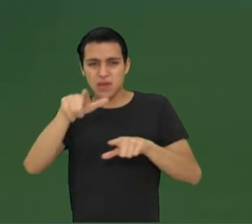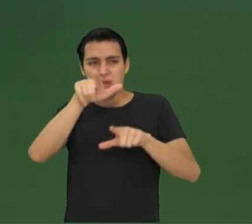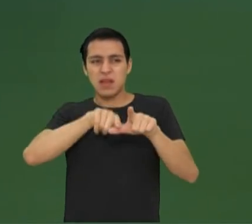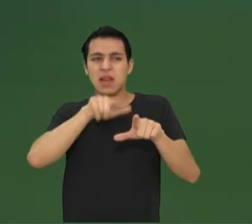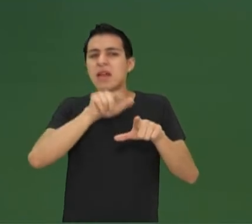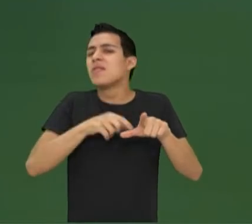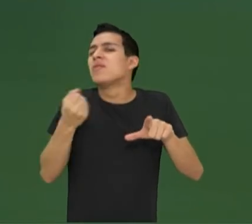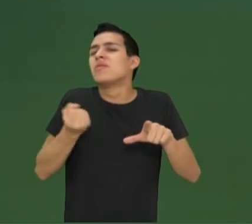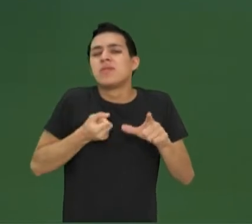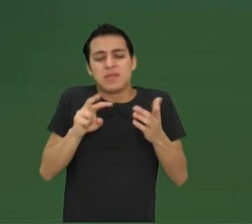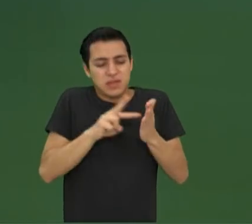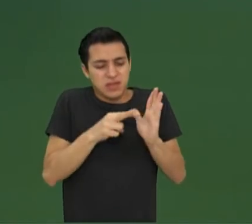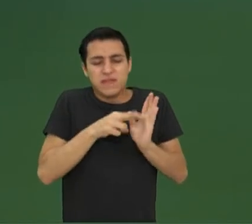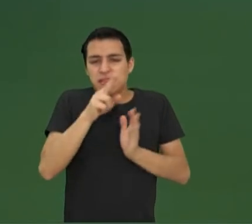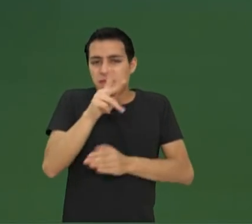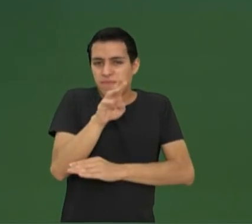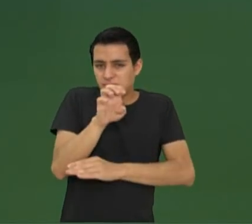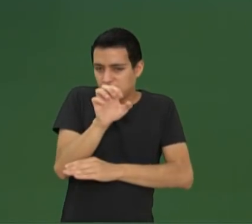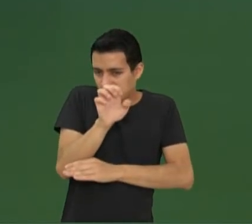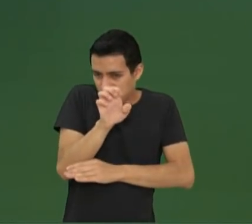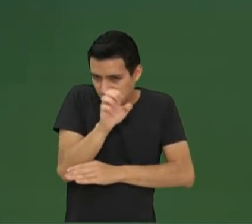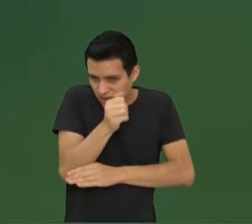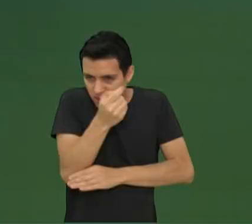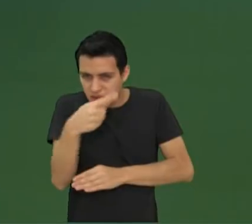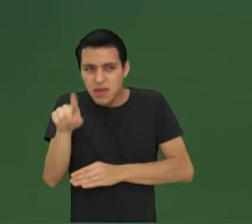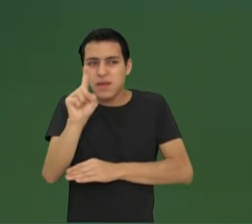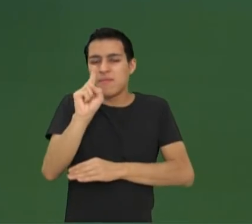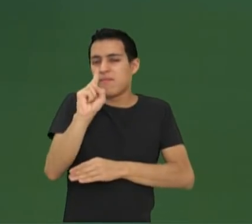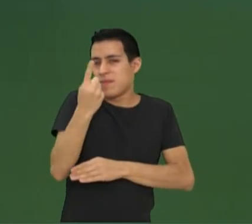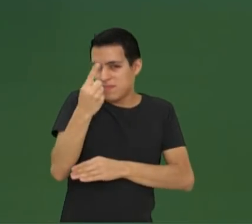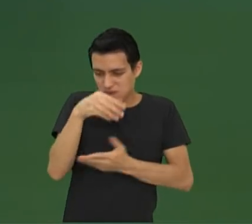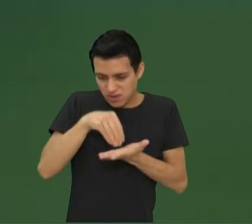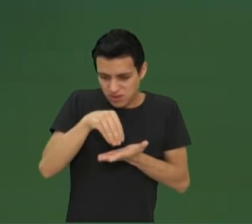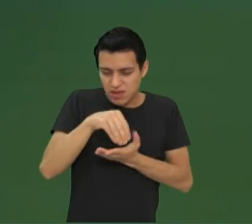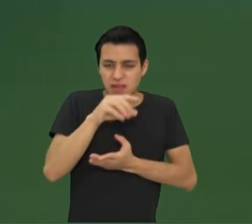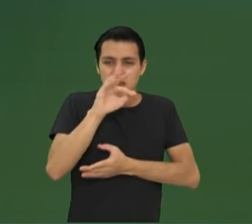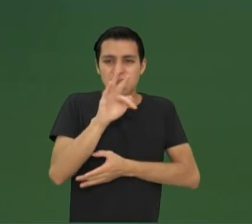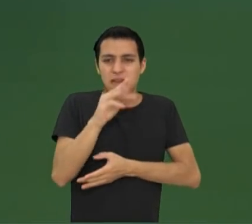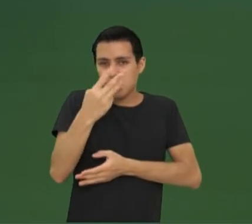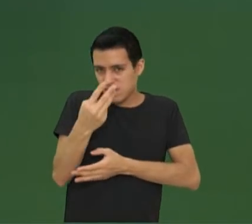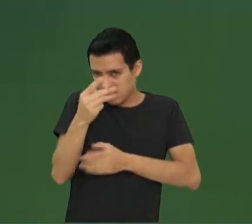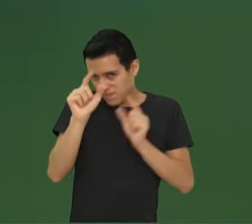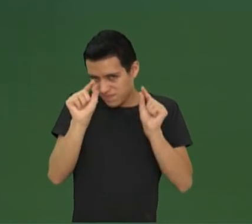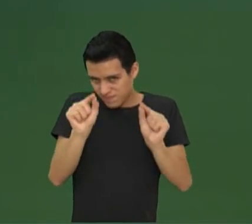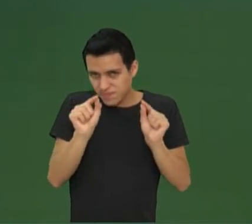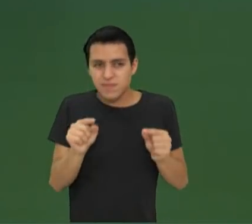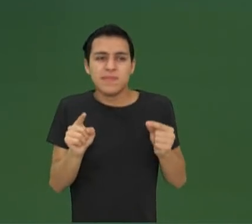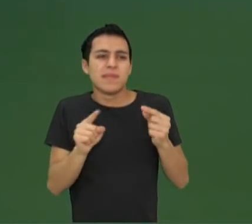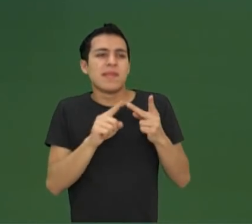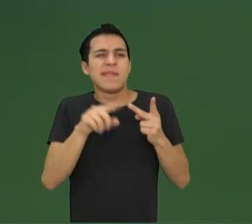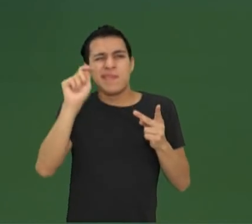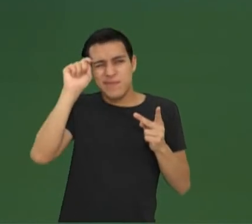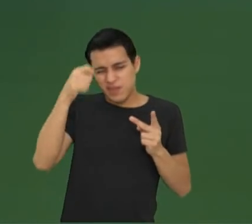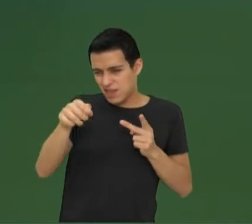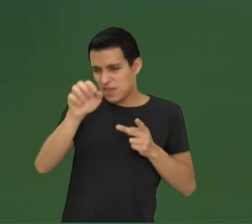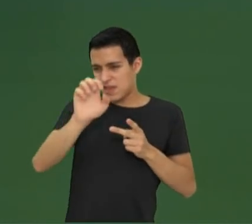o número, significa que é peão. Então, primeira jogada, F3, foi o peão F3. As